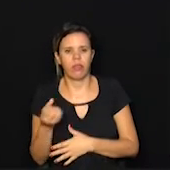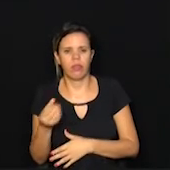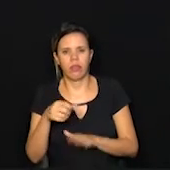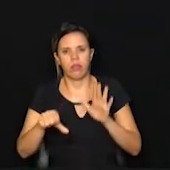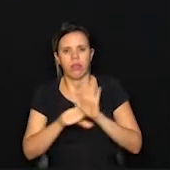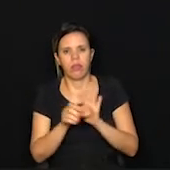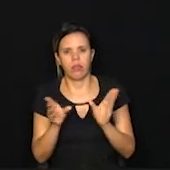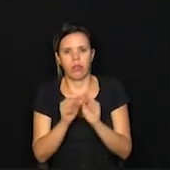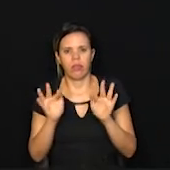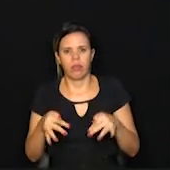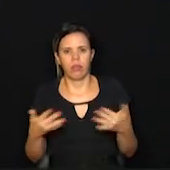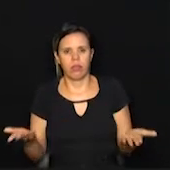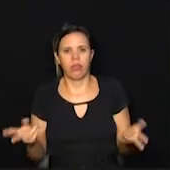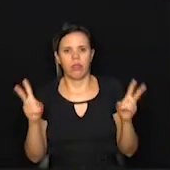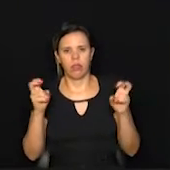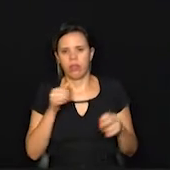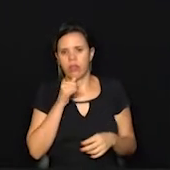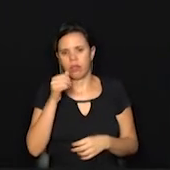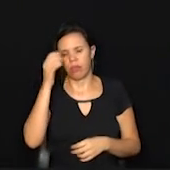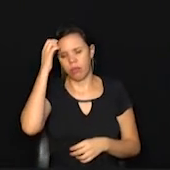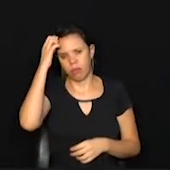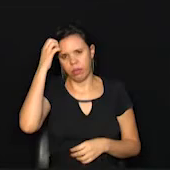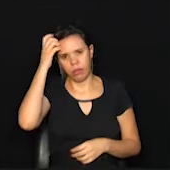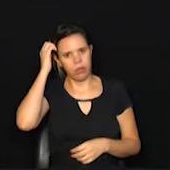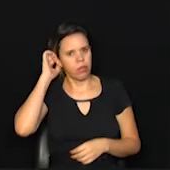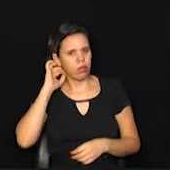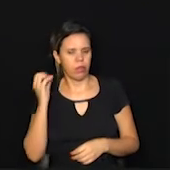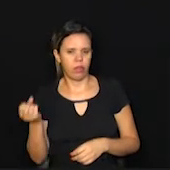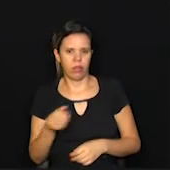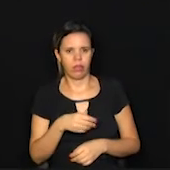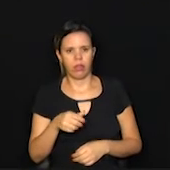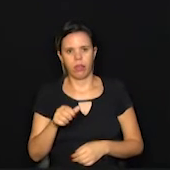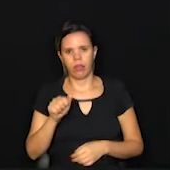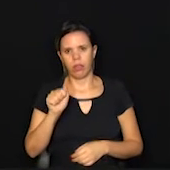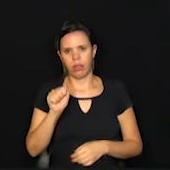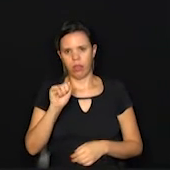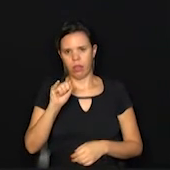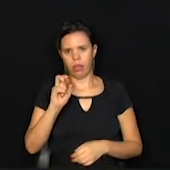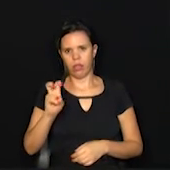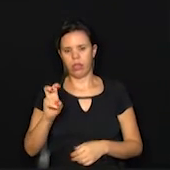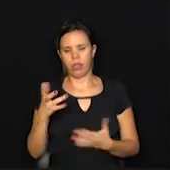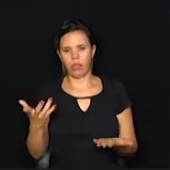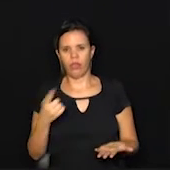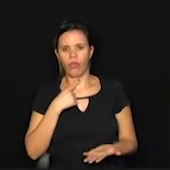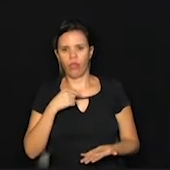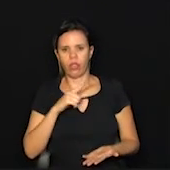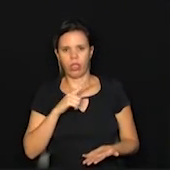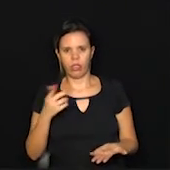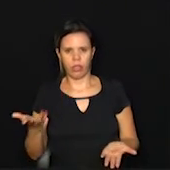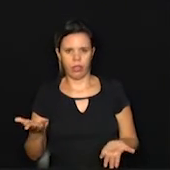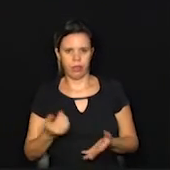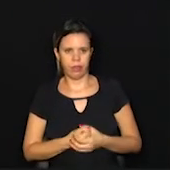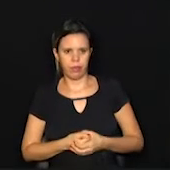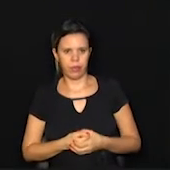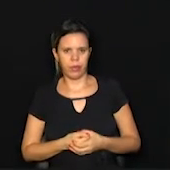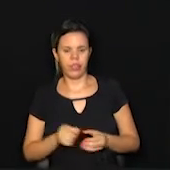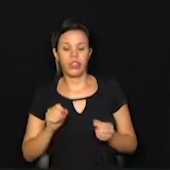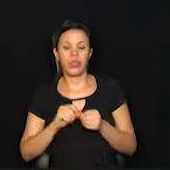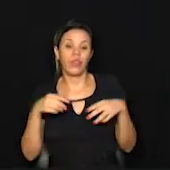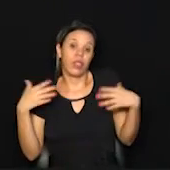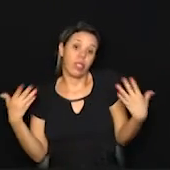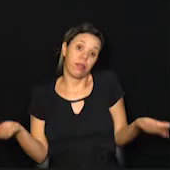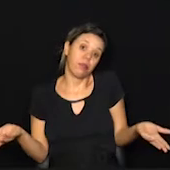novos crimes e por fim sobre a questão da do novo ai-5 de vontade ele tem vai